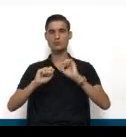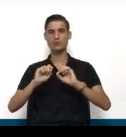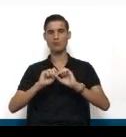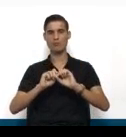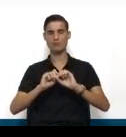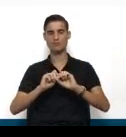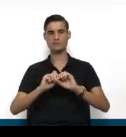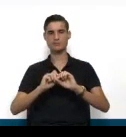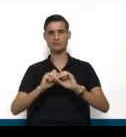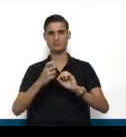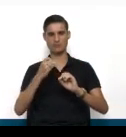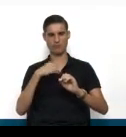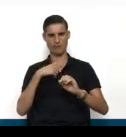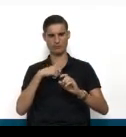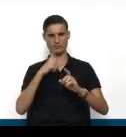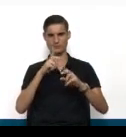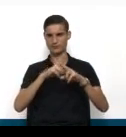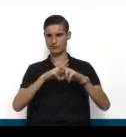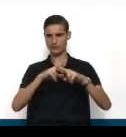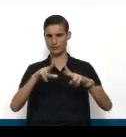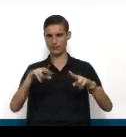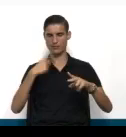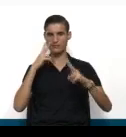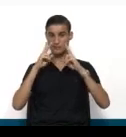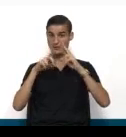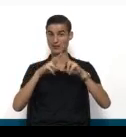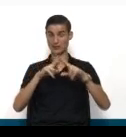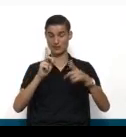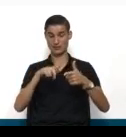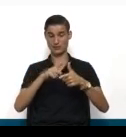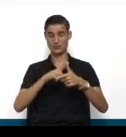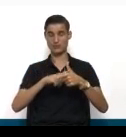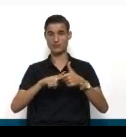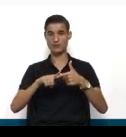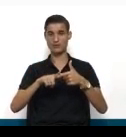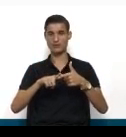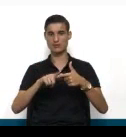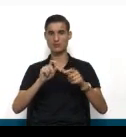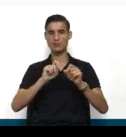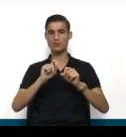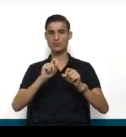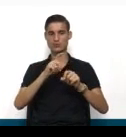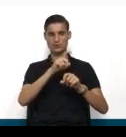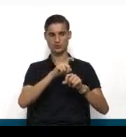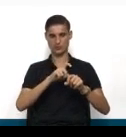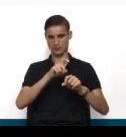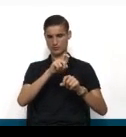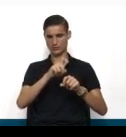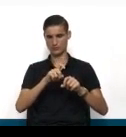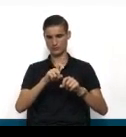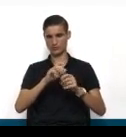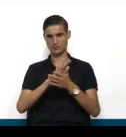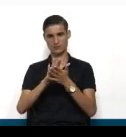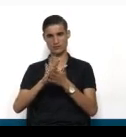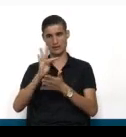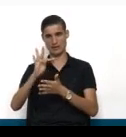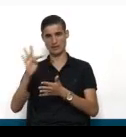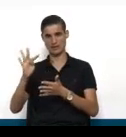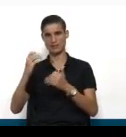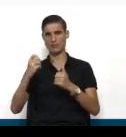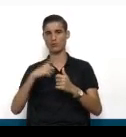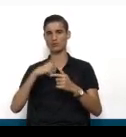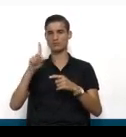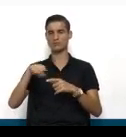seguinte. Se eu tenho uma igualdade e nós estamos trabalhando com divisão, nem o x de x e nem o t de t podem